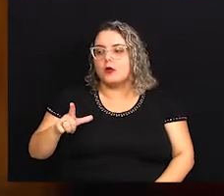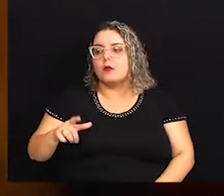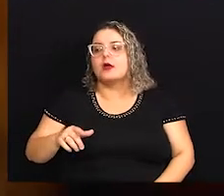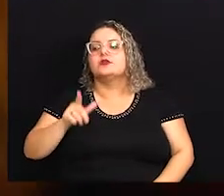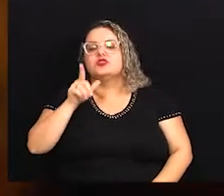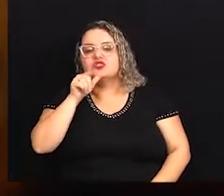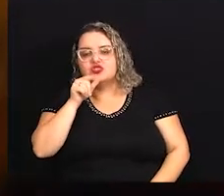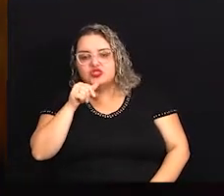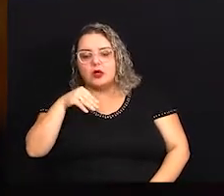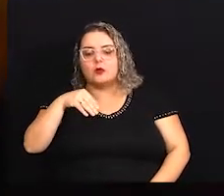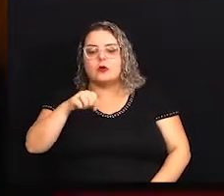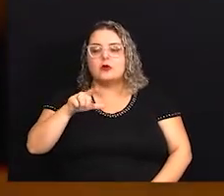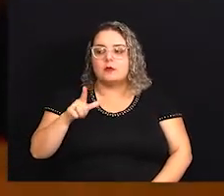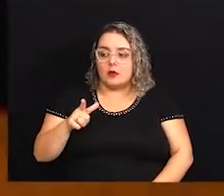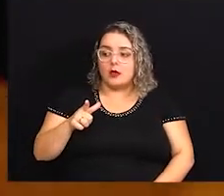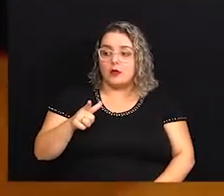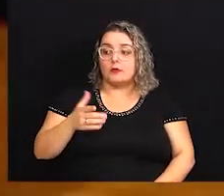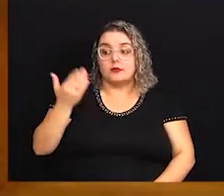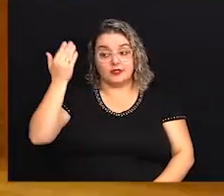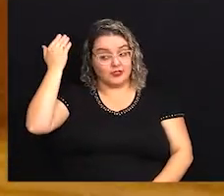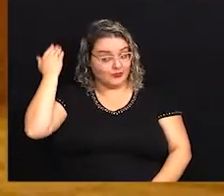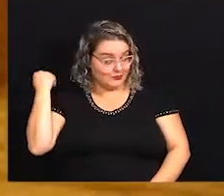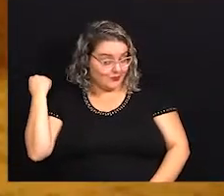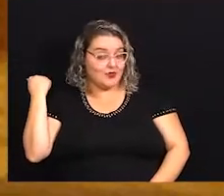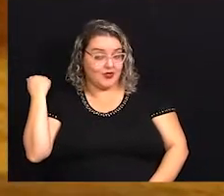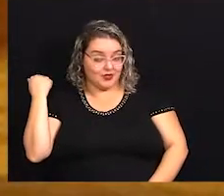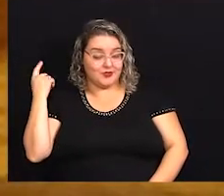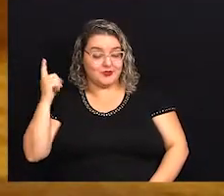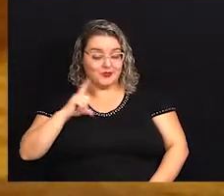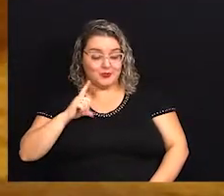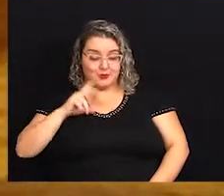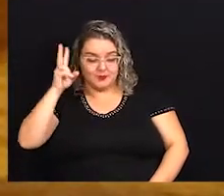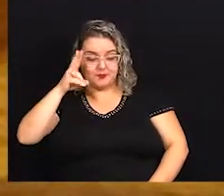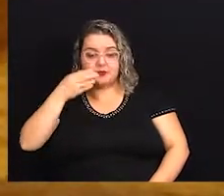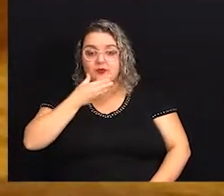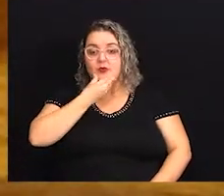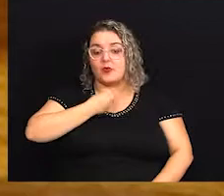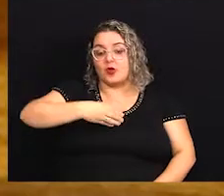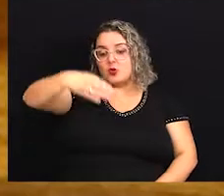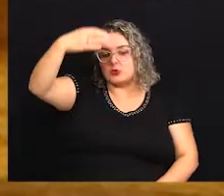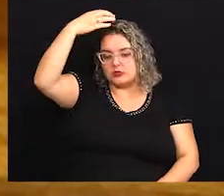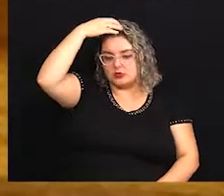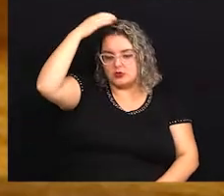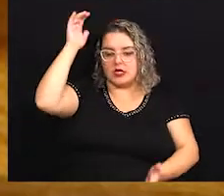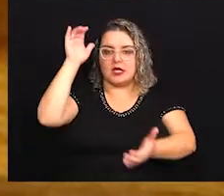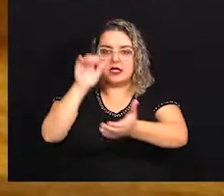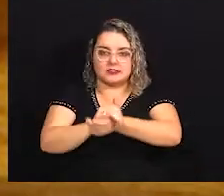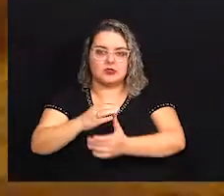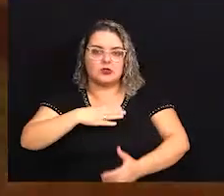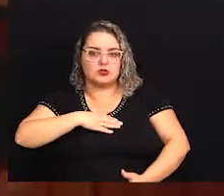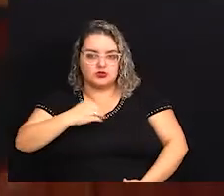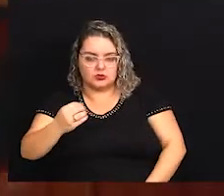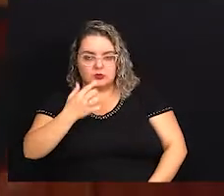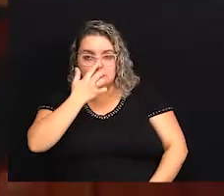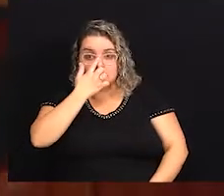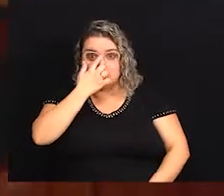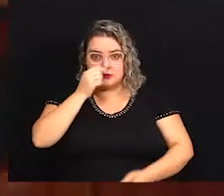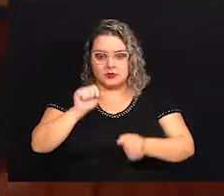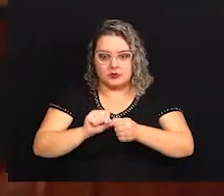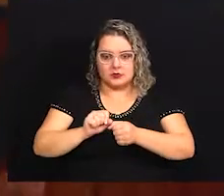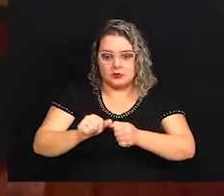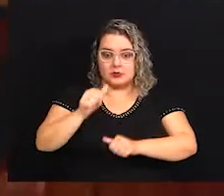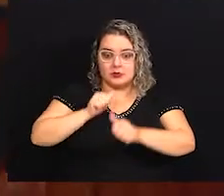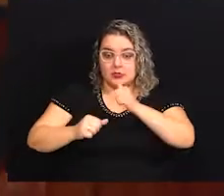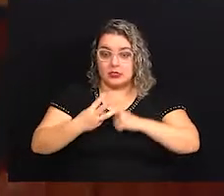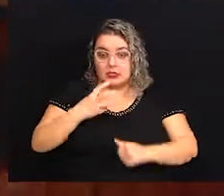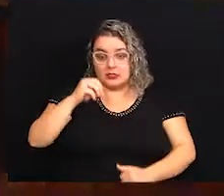fermentado de água e mel. Uhum. E reza a lenda, antigamente, que os reis, quando iam casar seus filhos, eles faziam com que